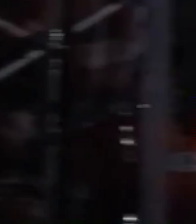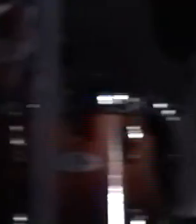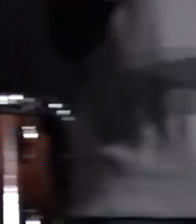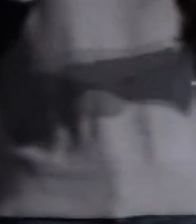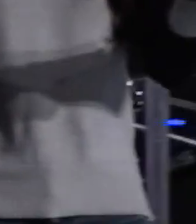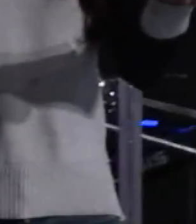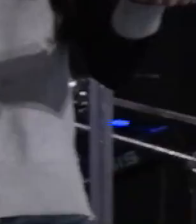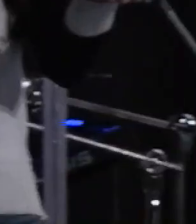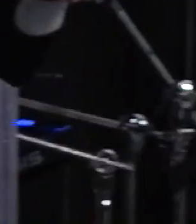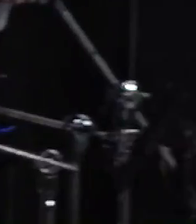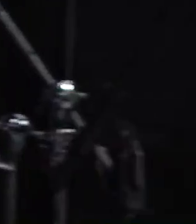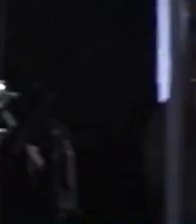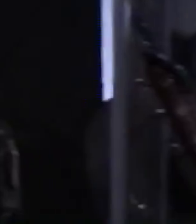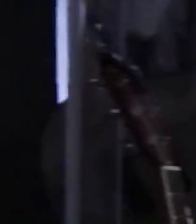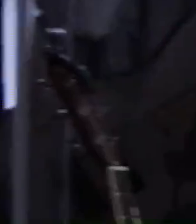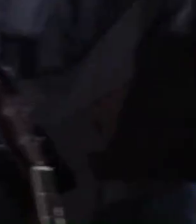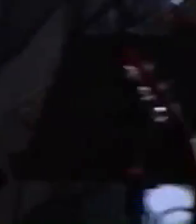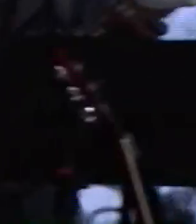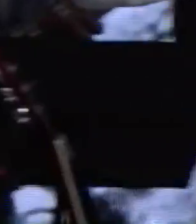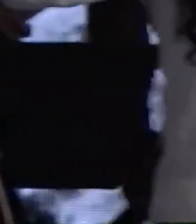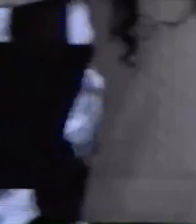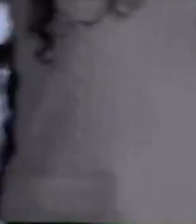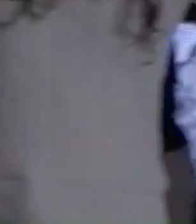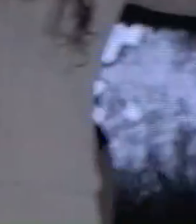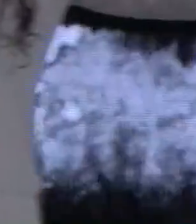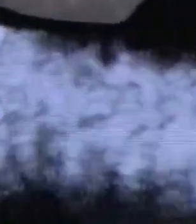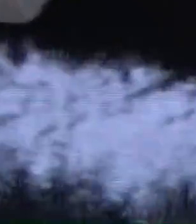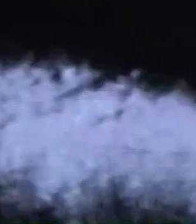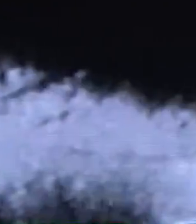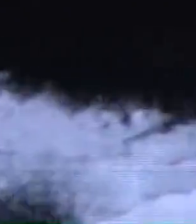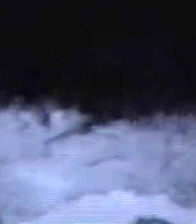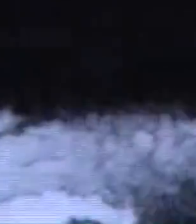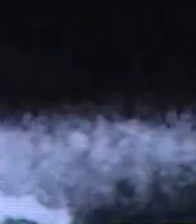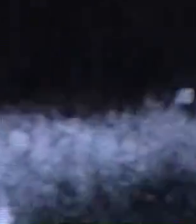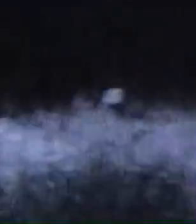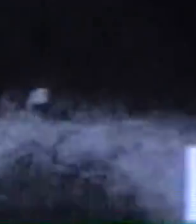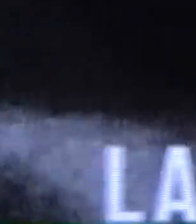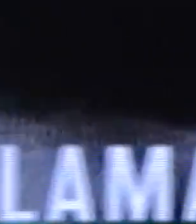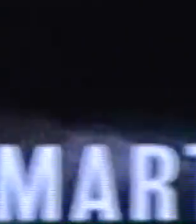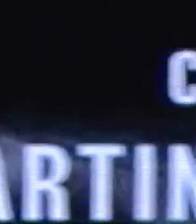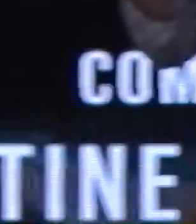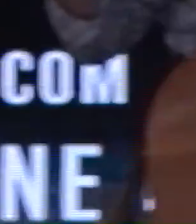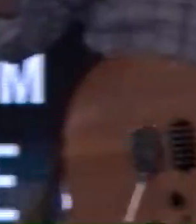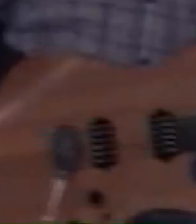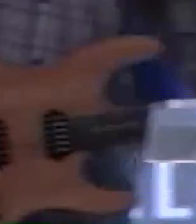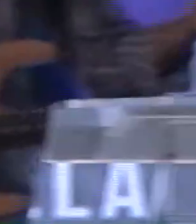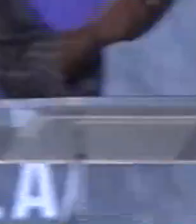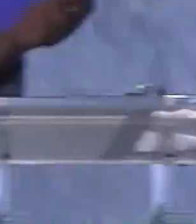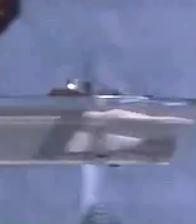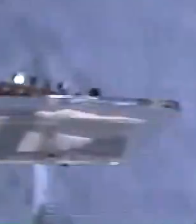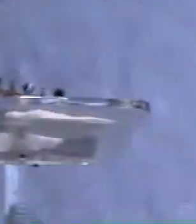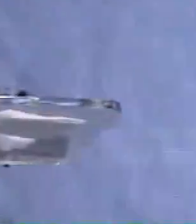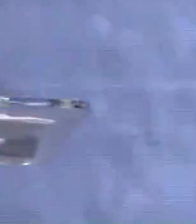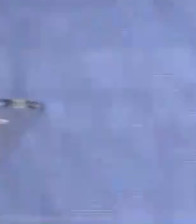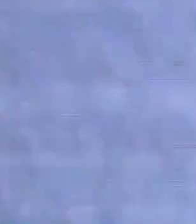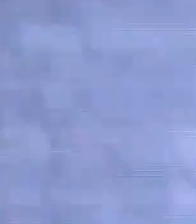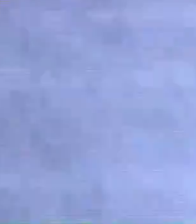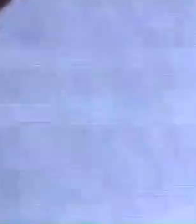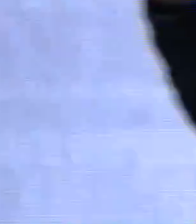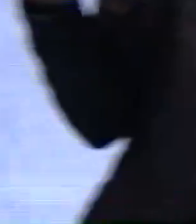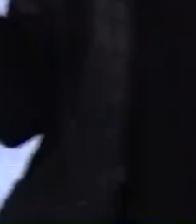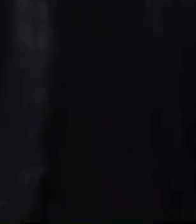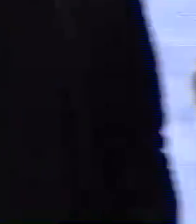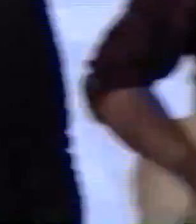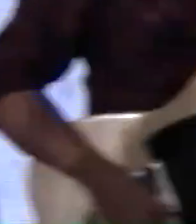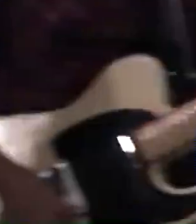órfãos. Que o Senhor é Pai, e que o Senhor conduz, e que o Senhor dirige, e que o Senhor é um Deus que promete e é poderoso para